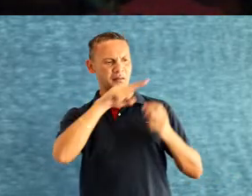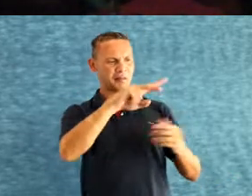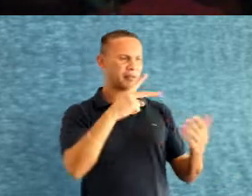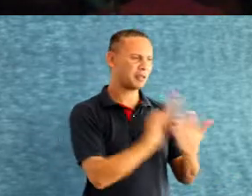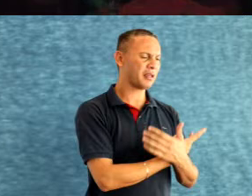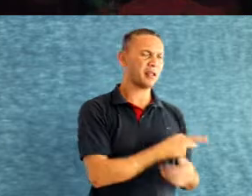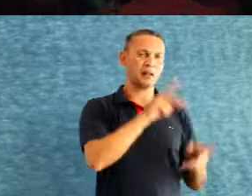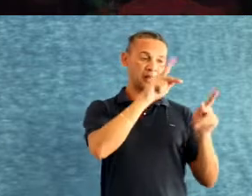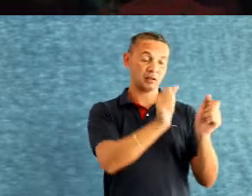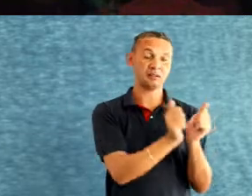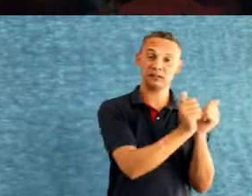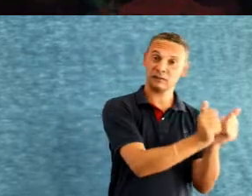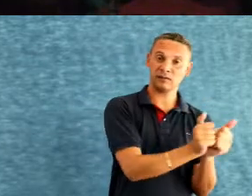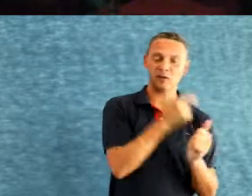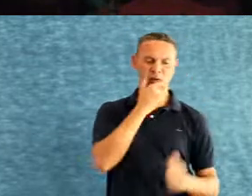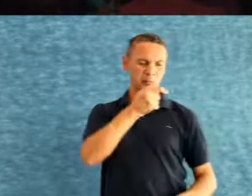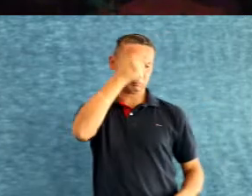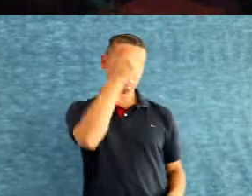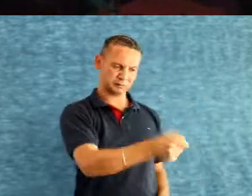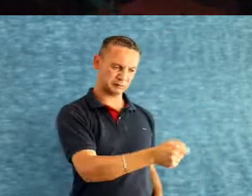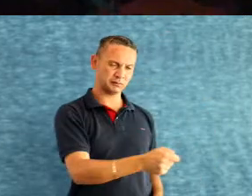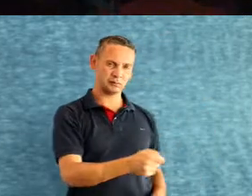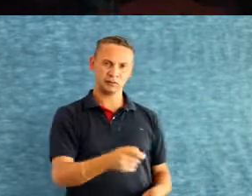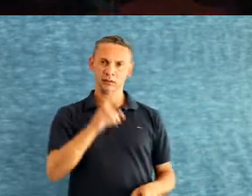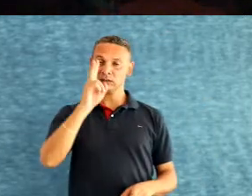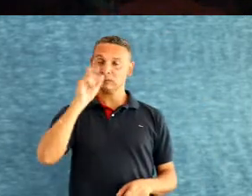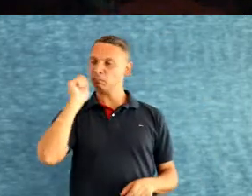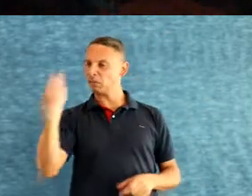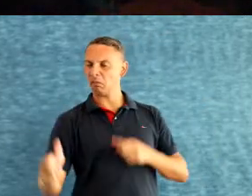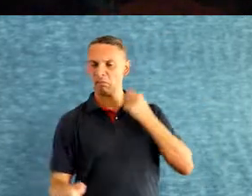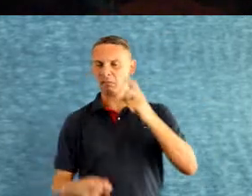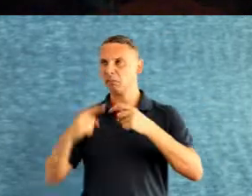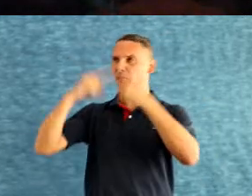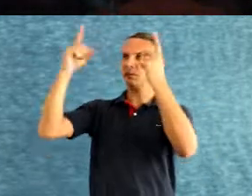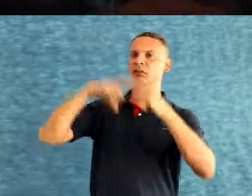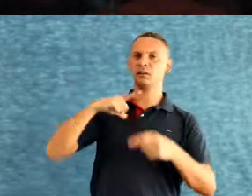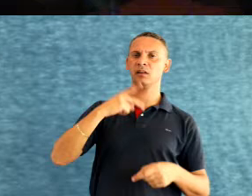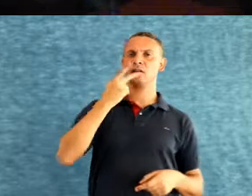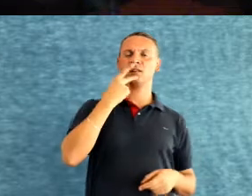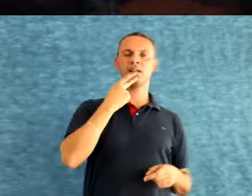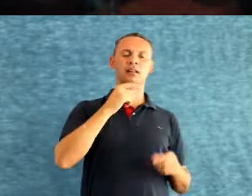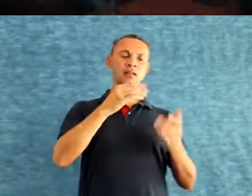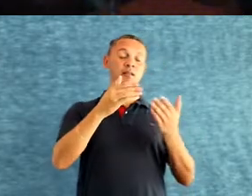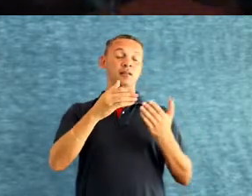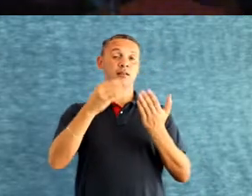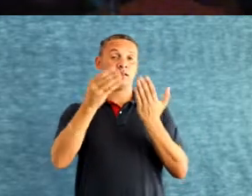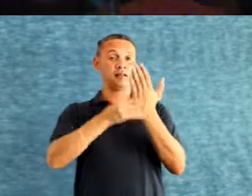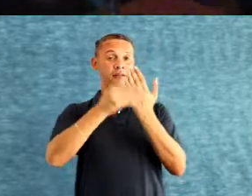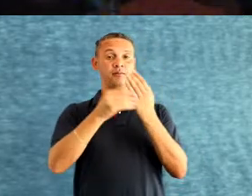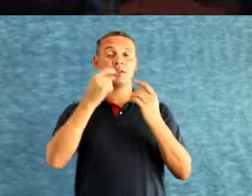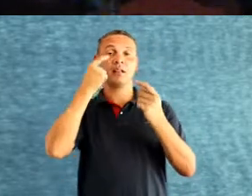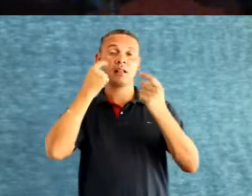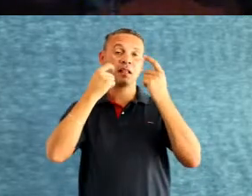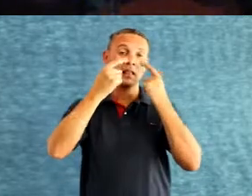e escravizados aparece em quase todos os seus livros, desde A Lágrima de um Caeté, de 1849,